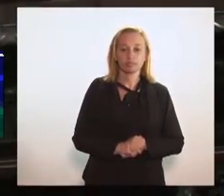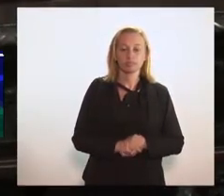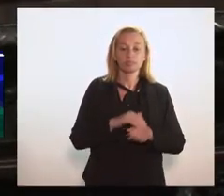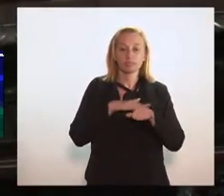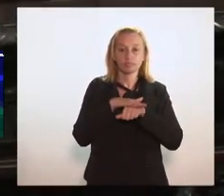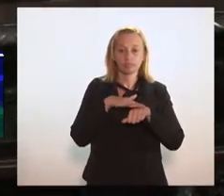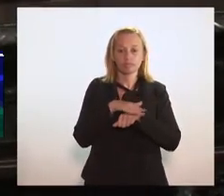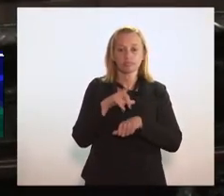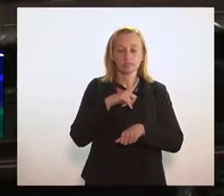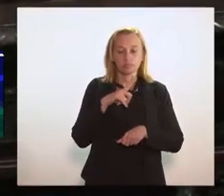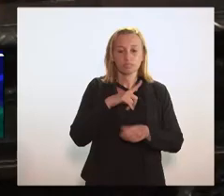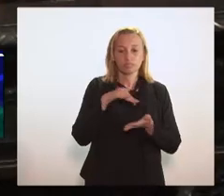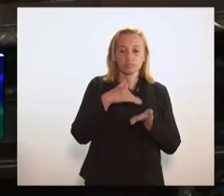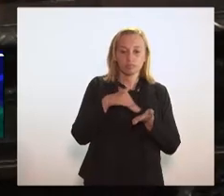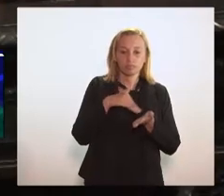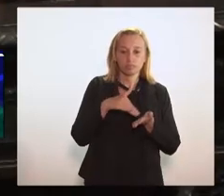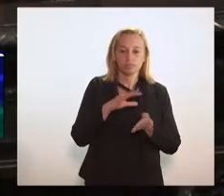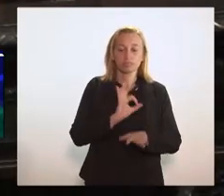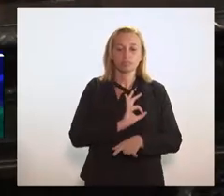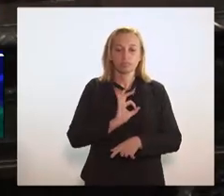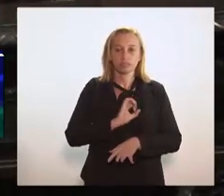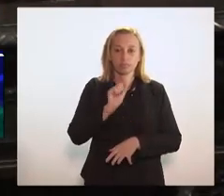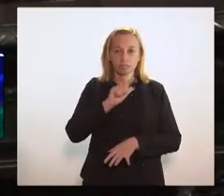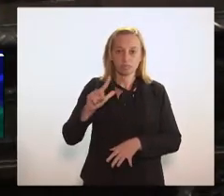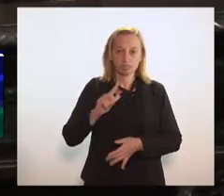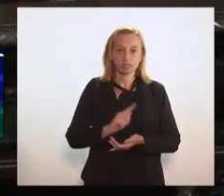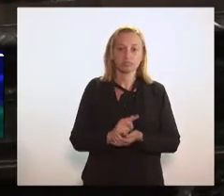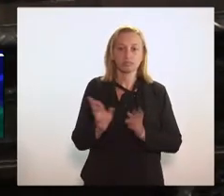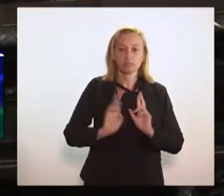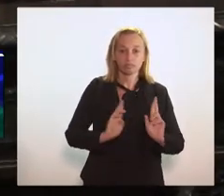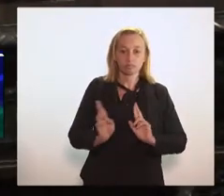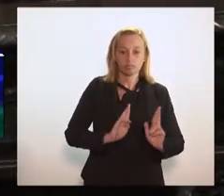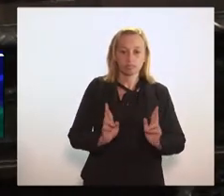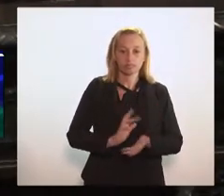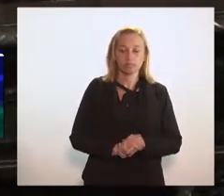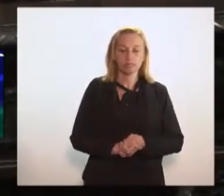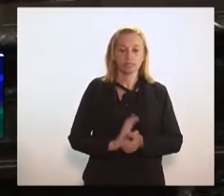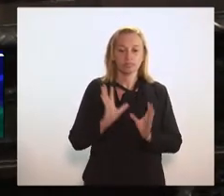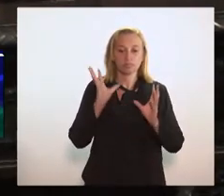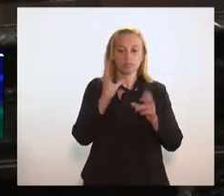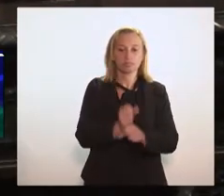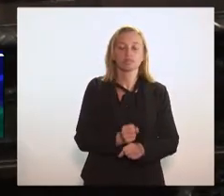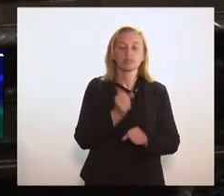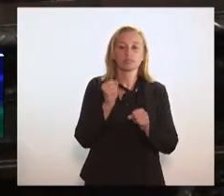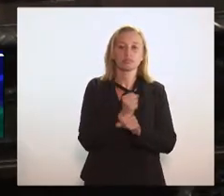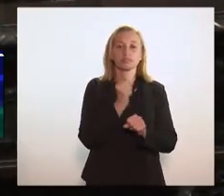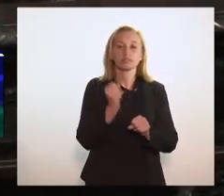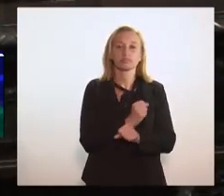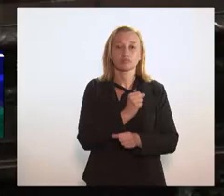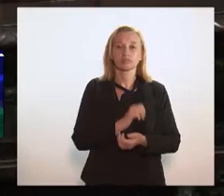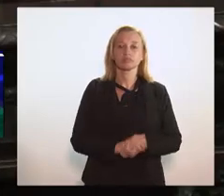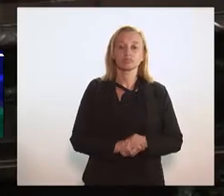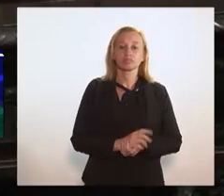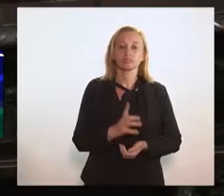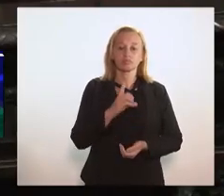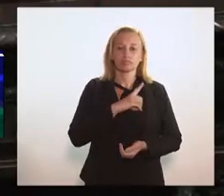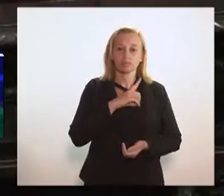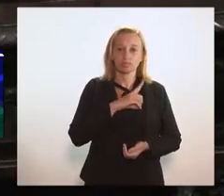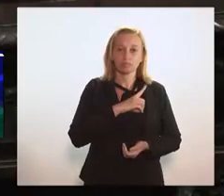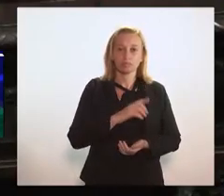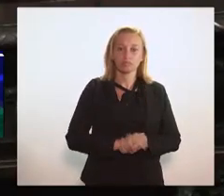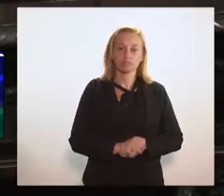conversa que eu tive com o secretário de Polícia Civil, que é com relação à conclusão das obras da